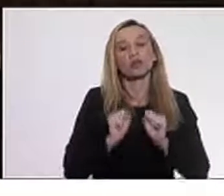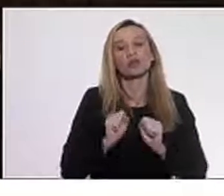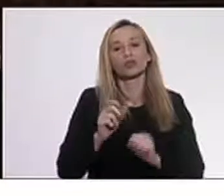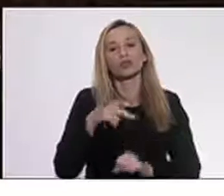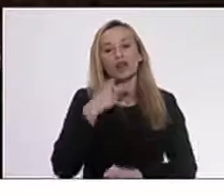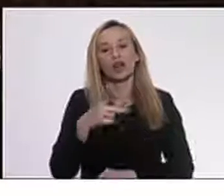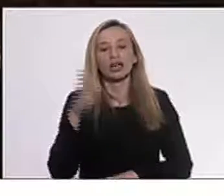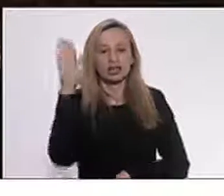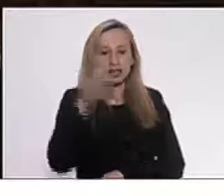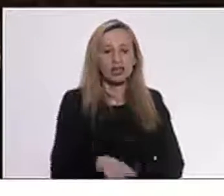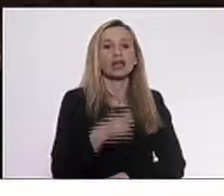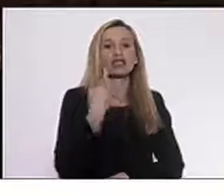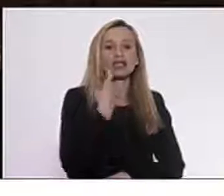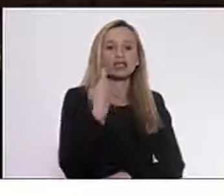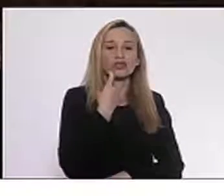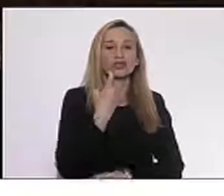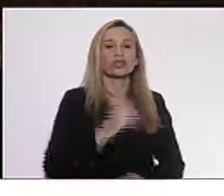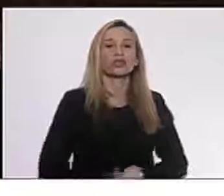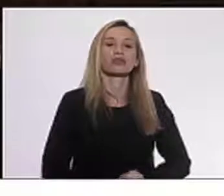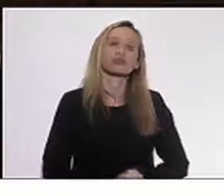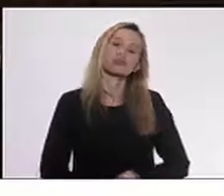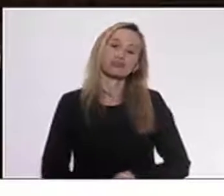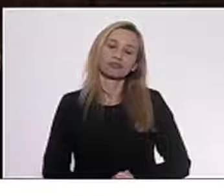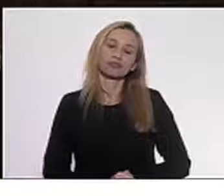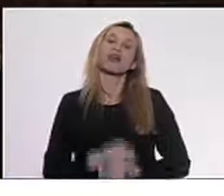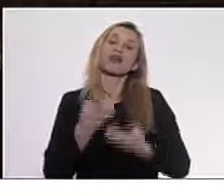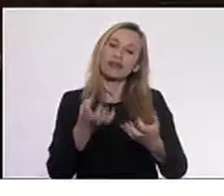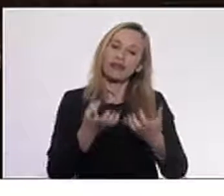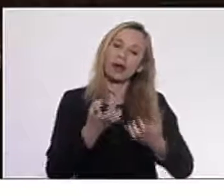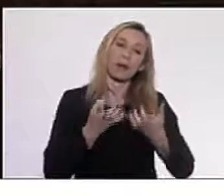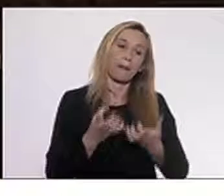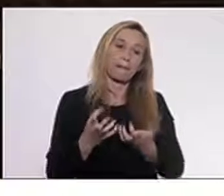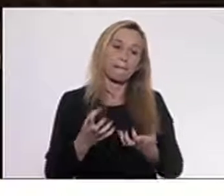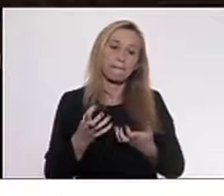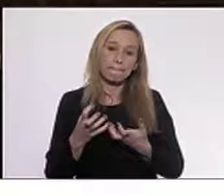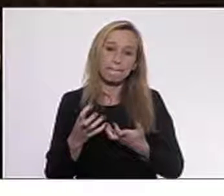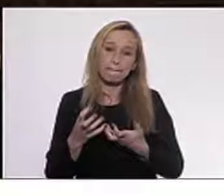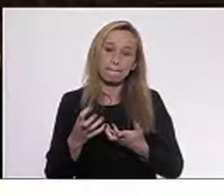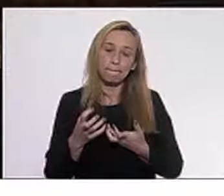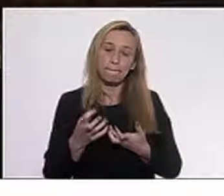falar na tarde de sexta-feira. Quero